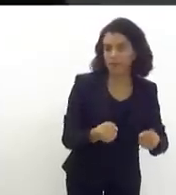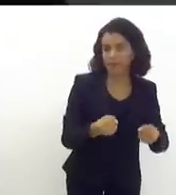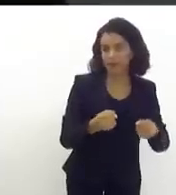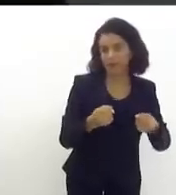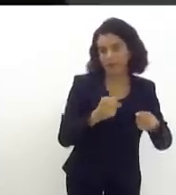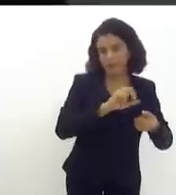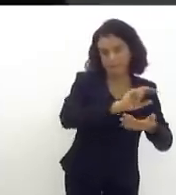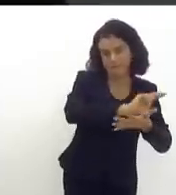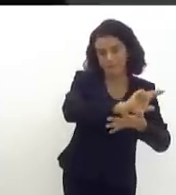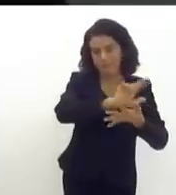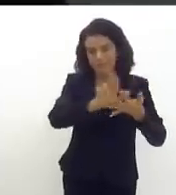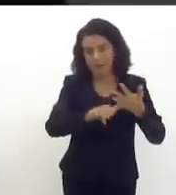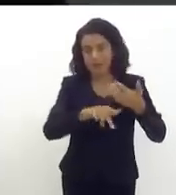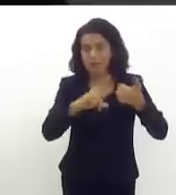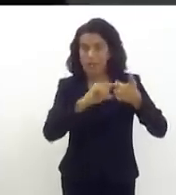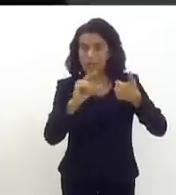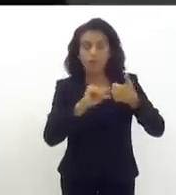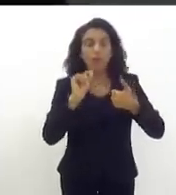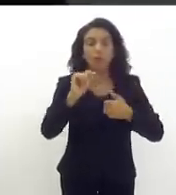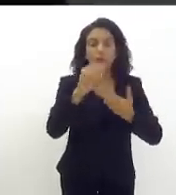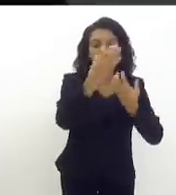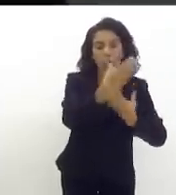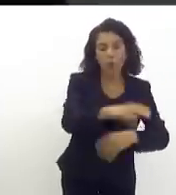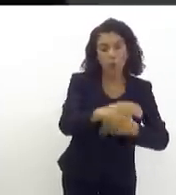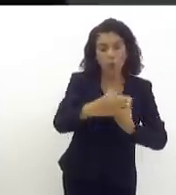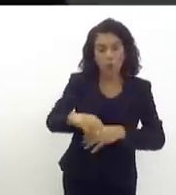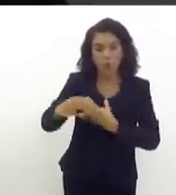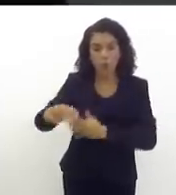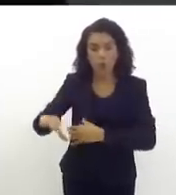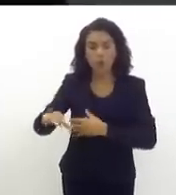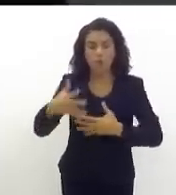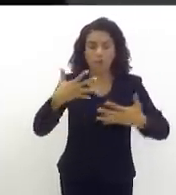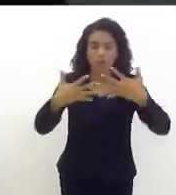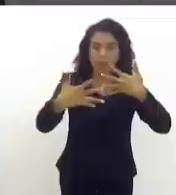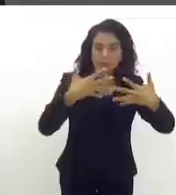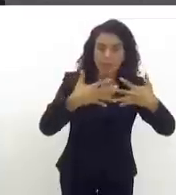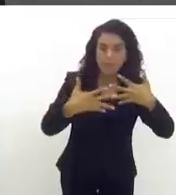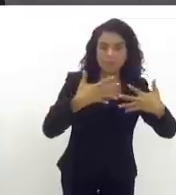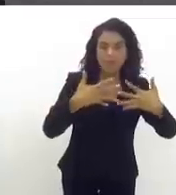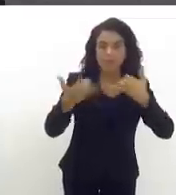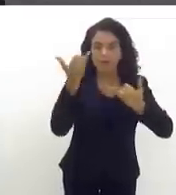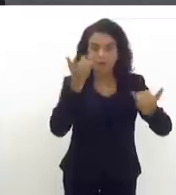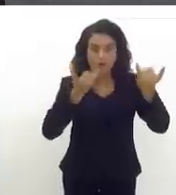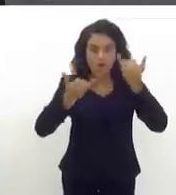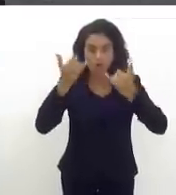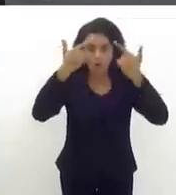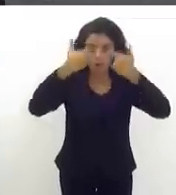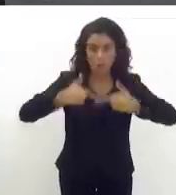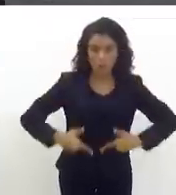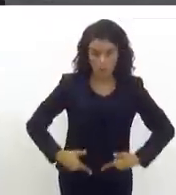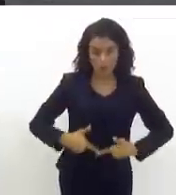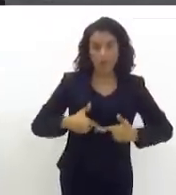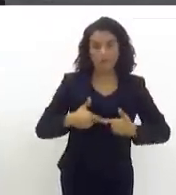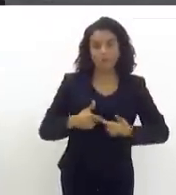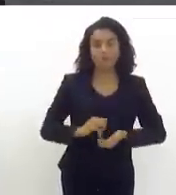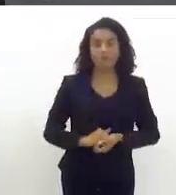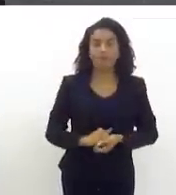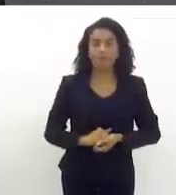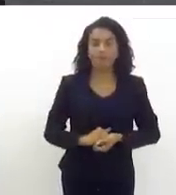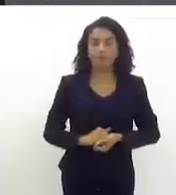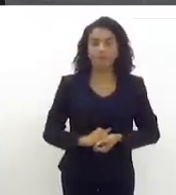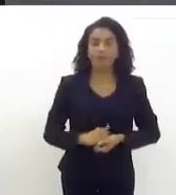artigos o concurso público pela transparência impessoalidade etc etc